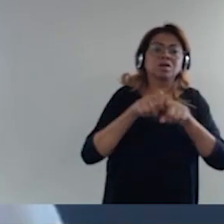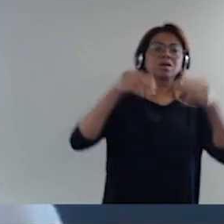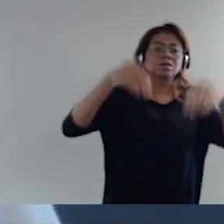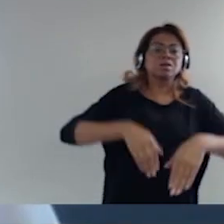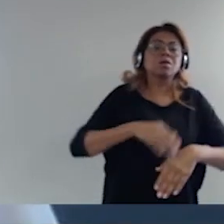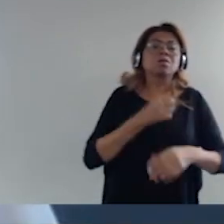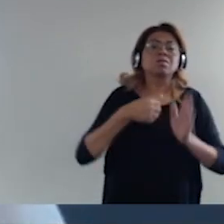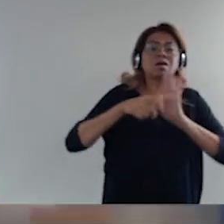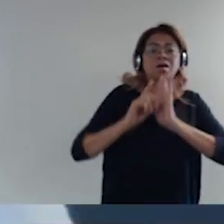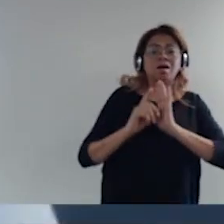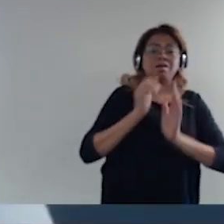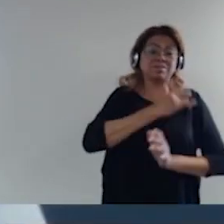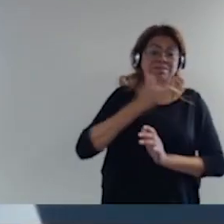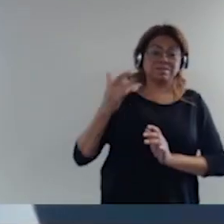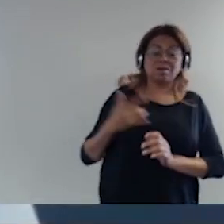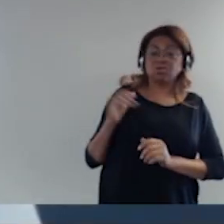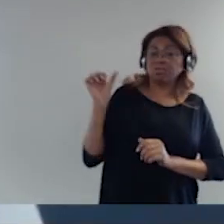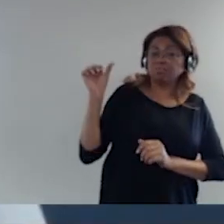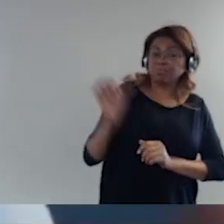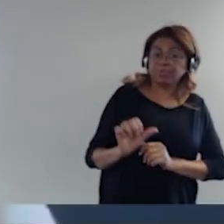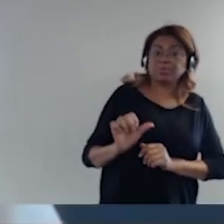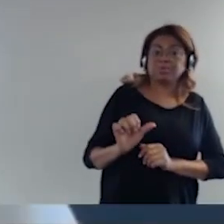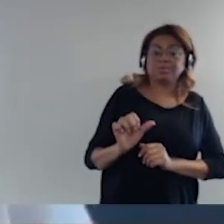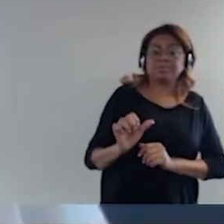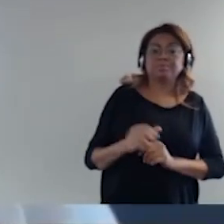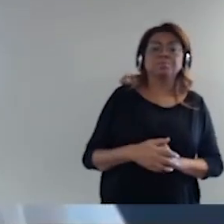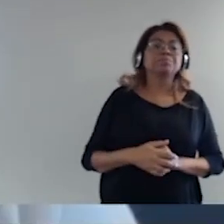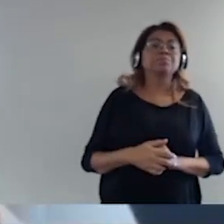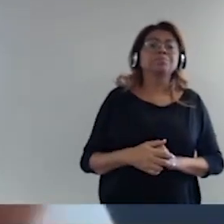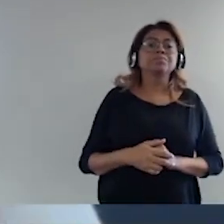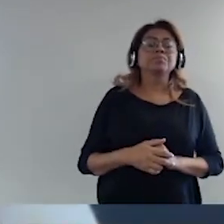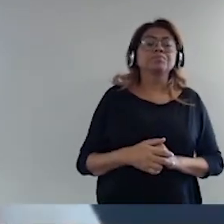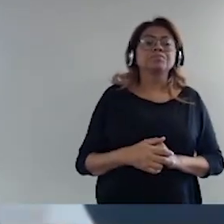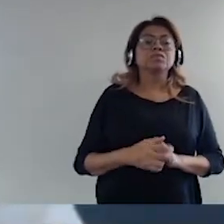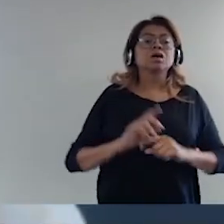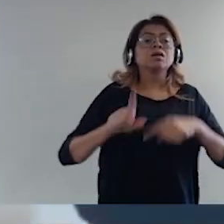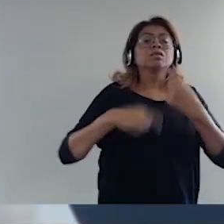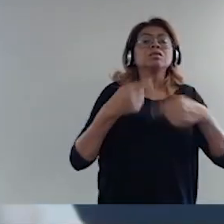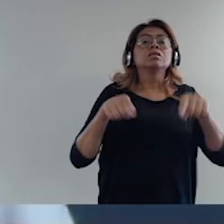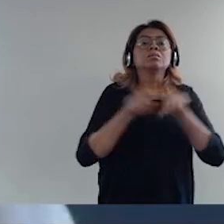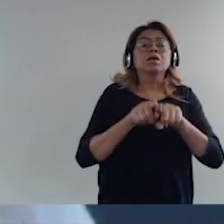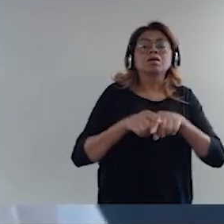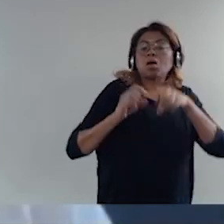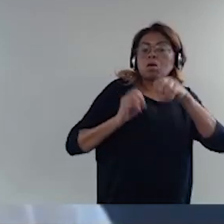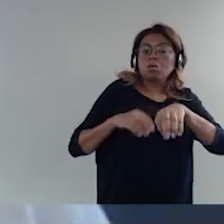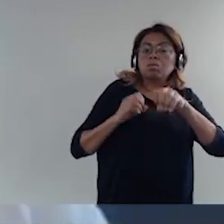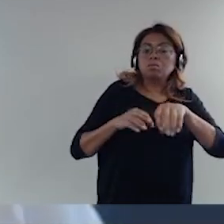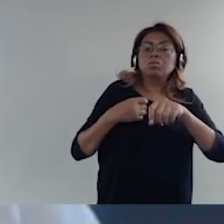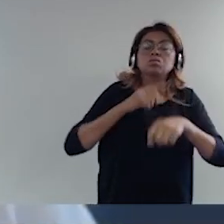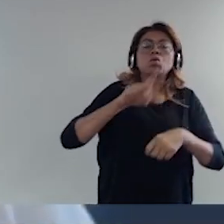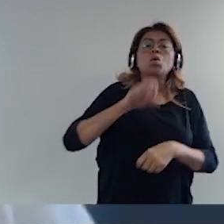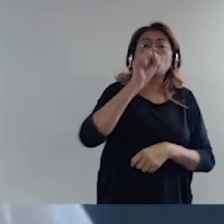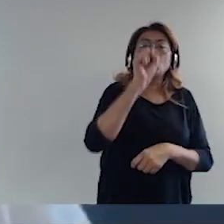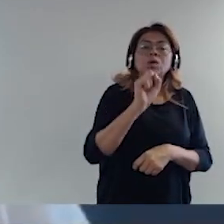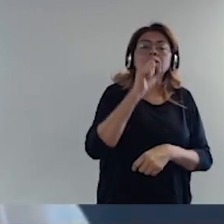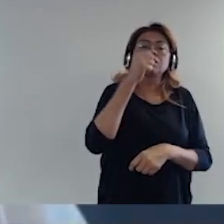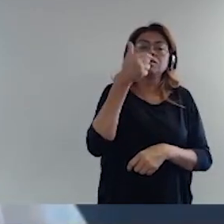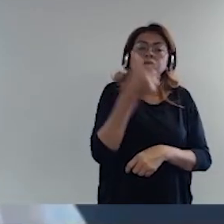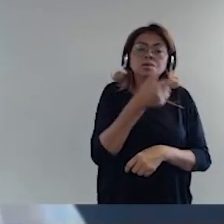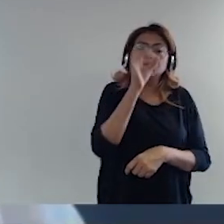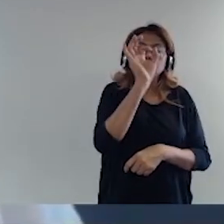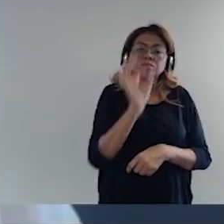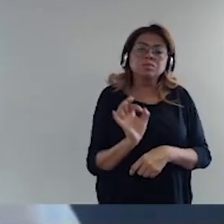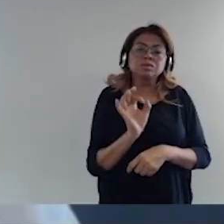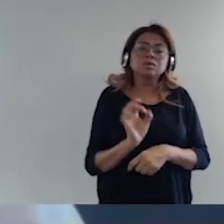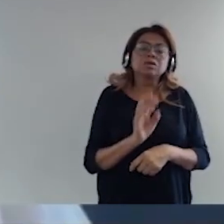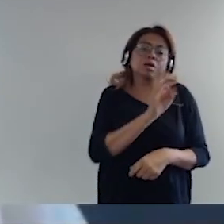saúde estivesse em cacarecos. Não é? Educação, mais de 82% a cargo dos estados